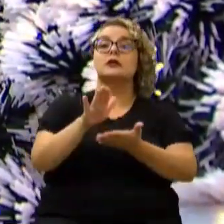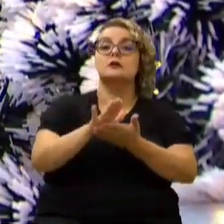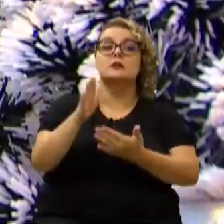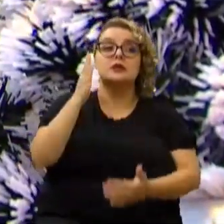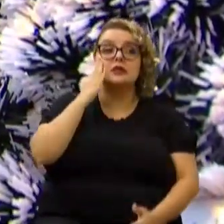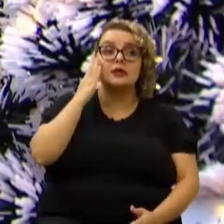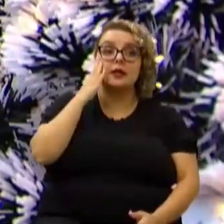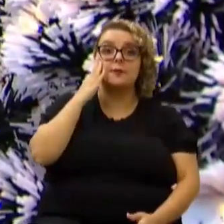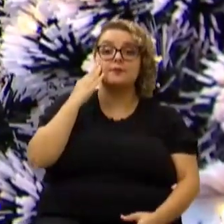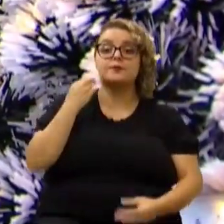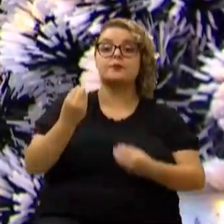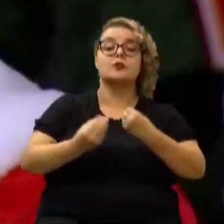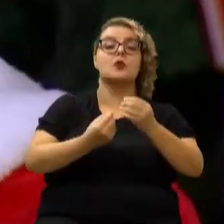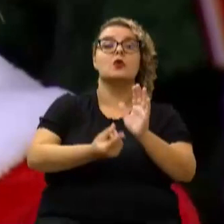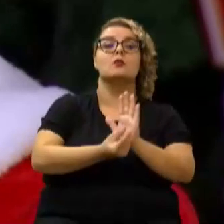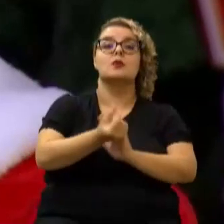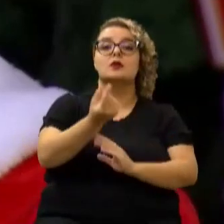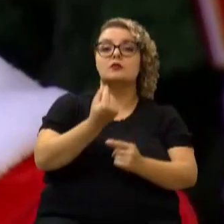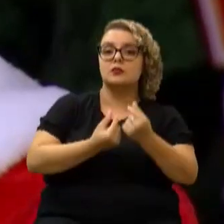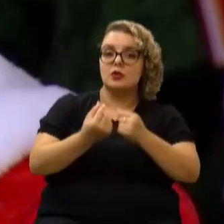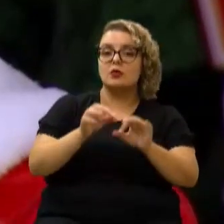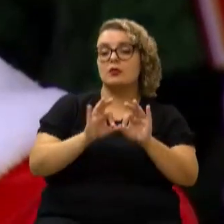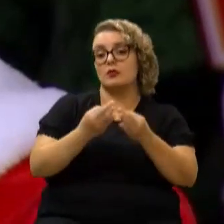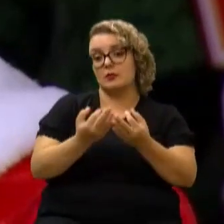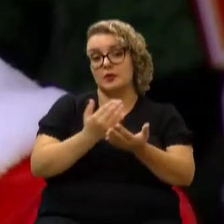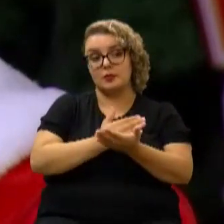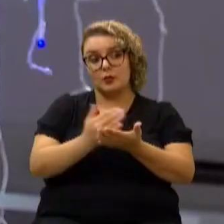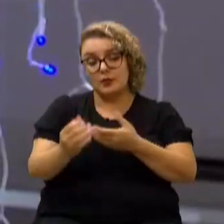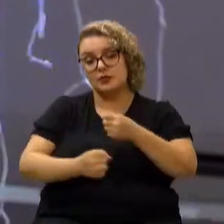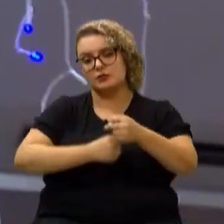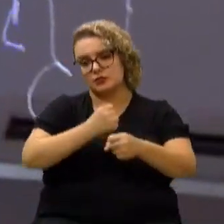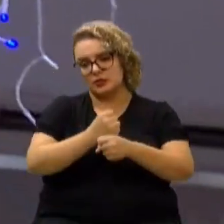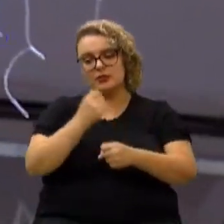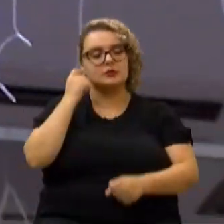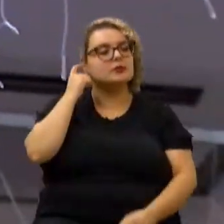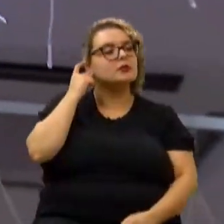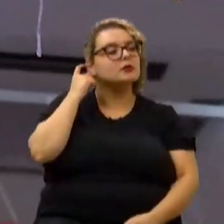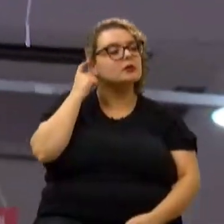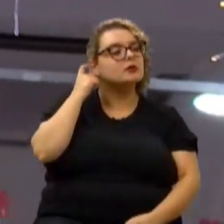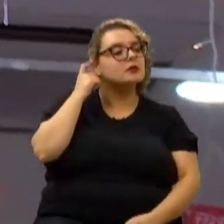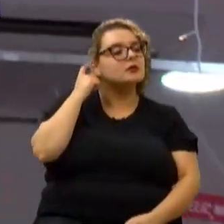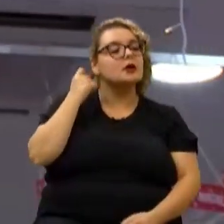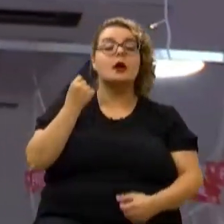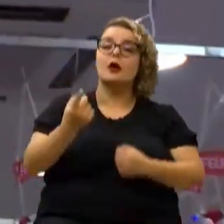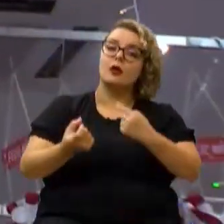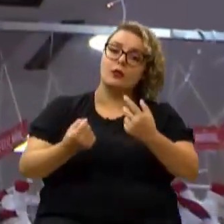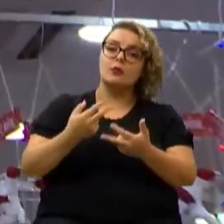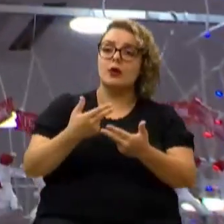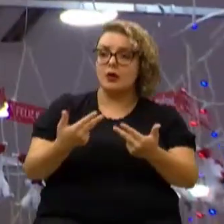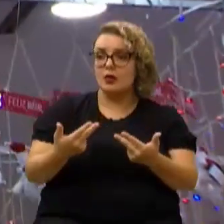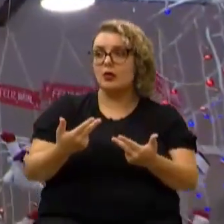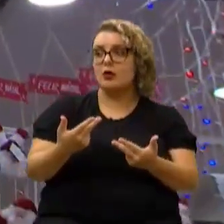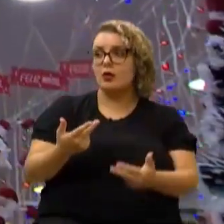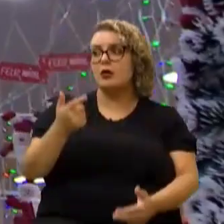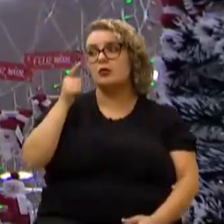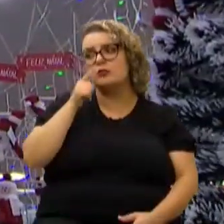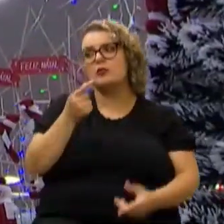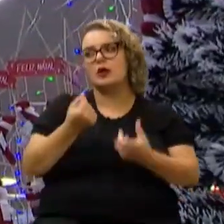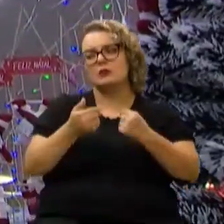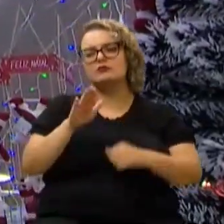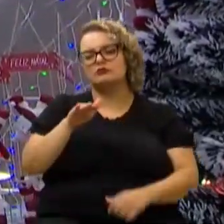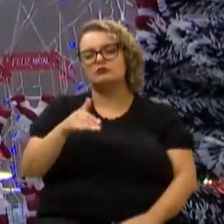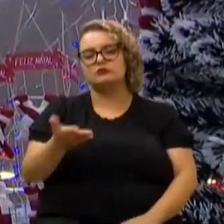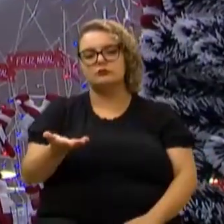gente vai gastar, para saber qual que é esse orçamento familiar para o começo do ano. Algumas coisas a